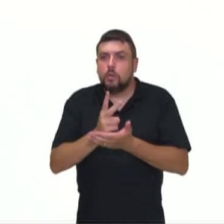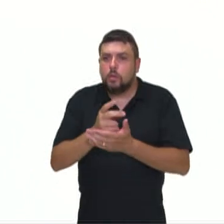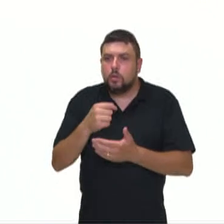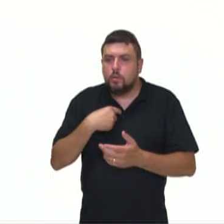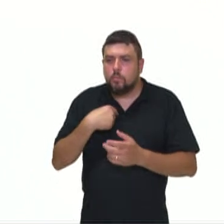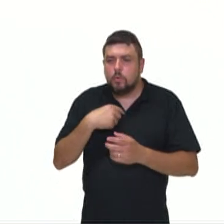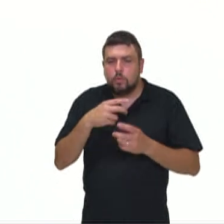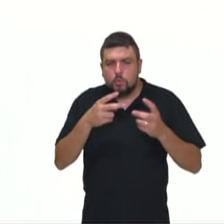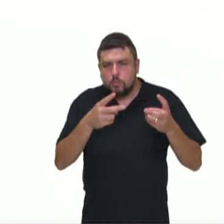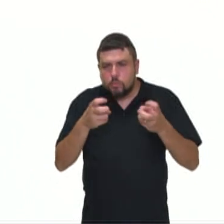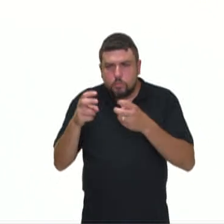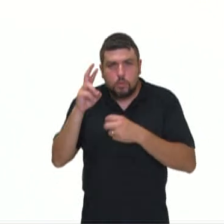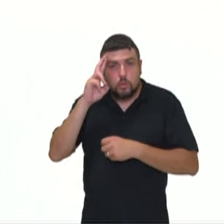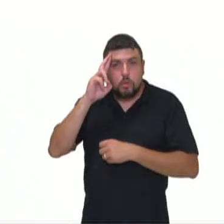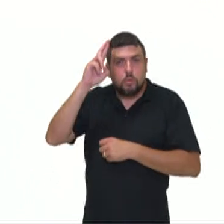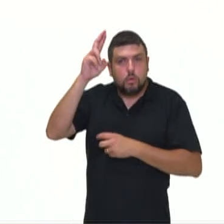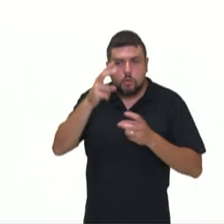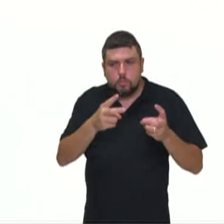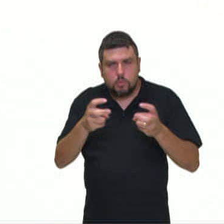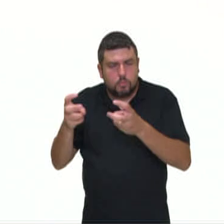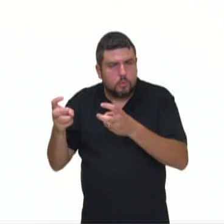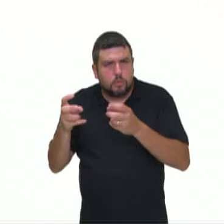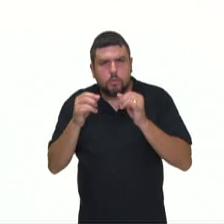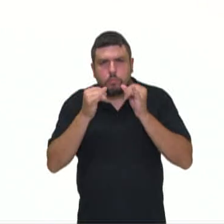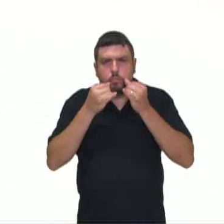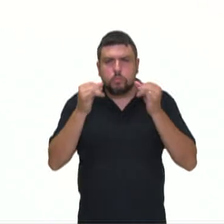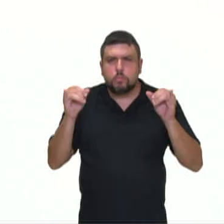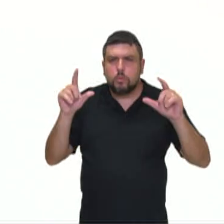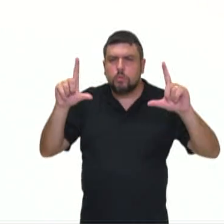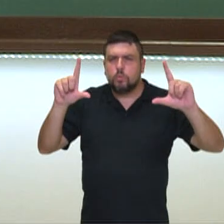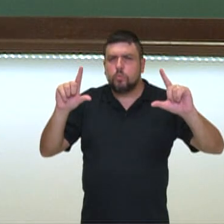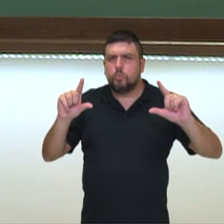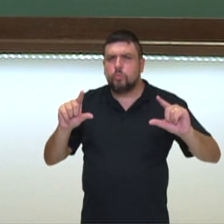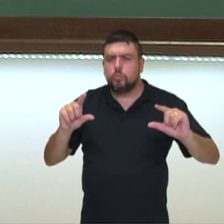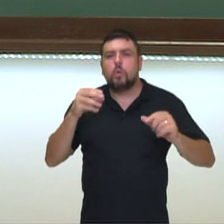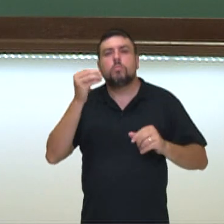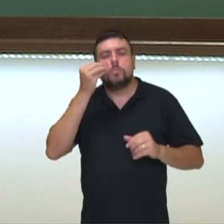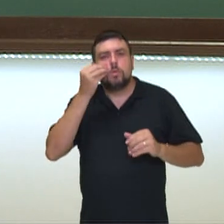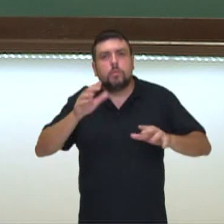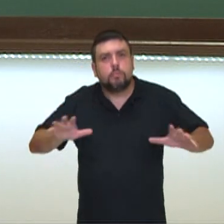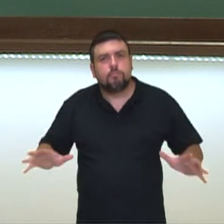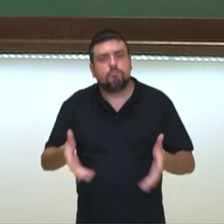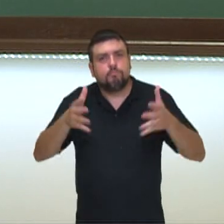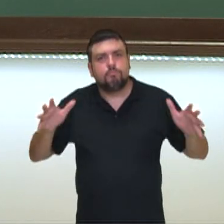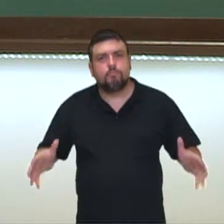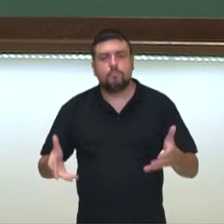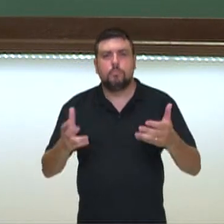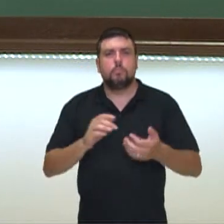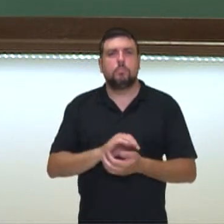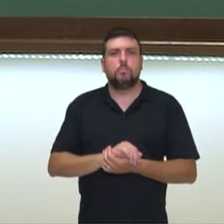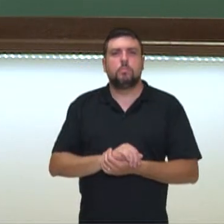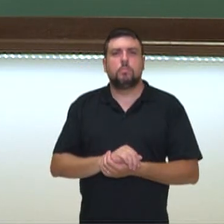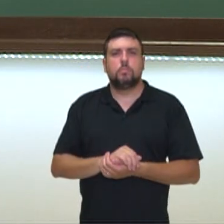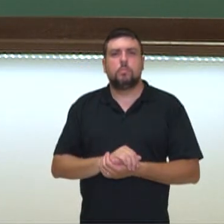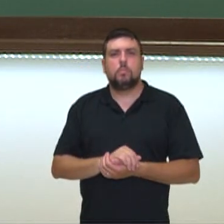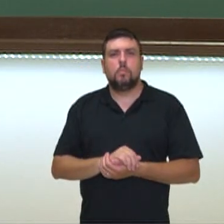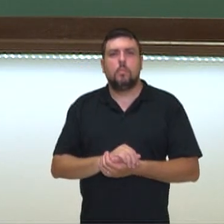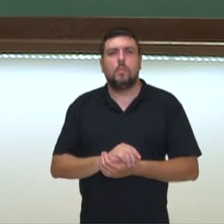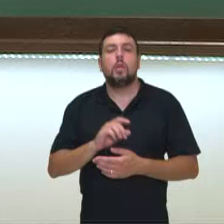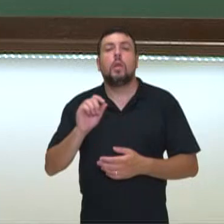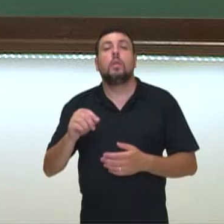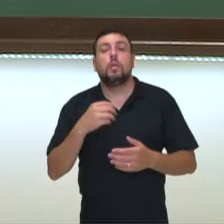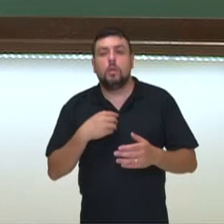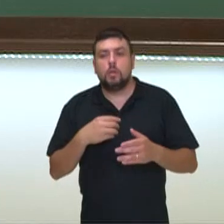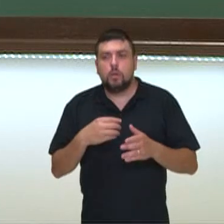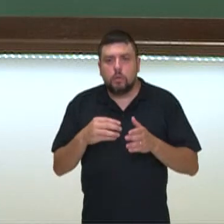sentir que a energia e a motivação da equipe estão diminuindo. Então, aquele que coordena a atividade percebe o